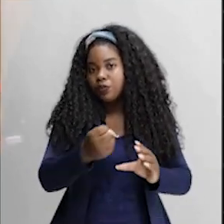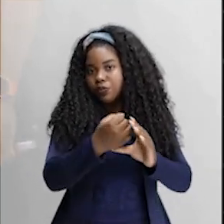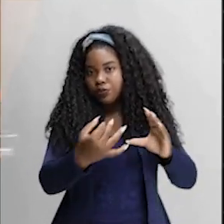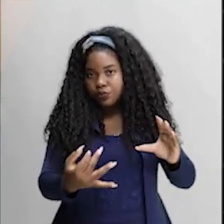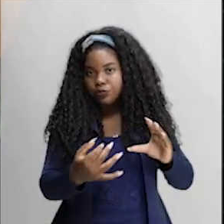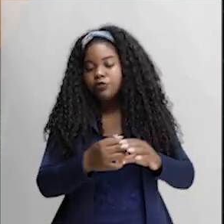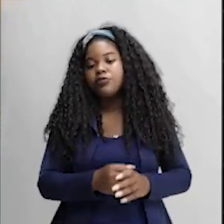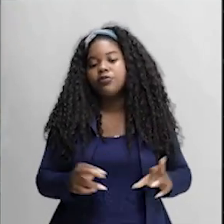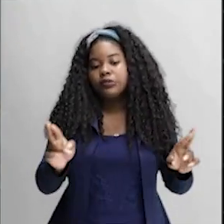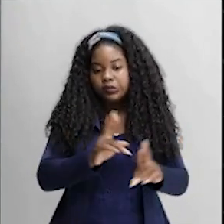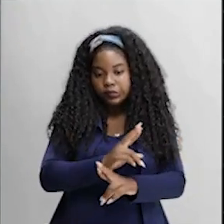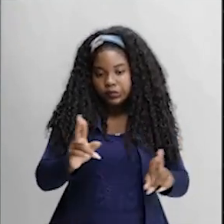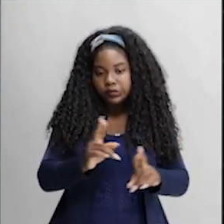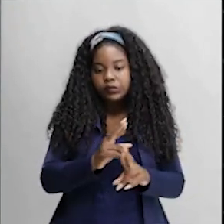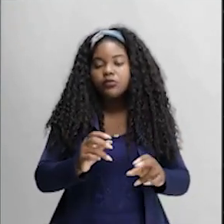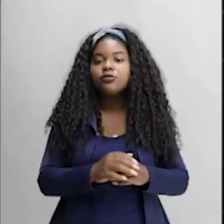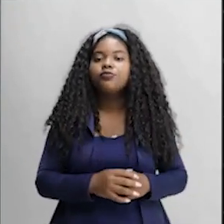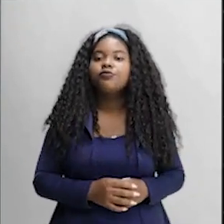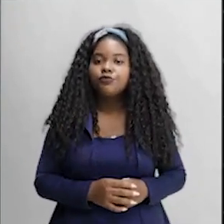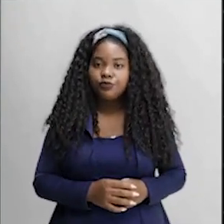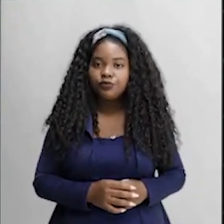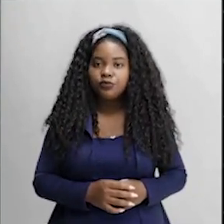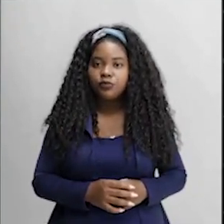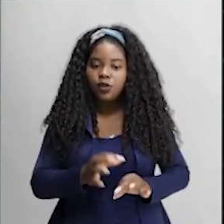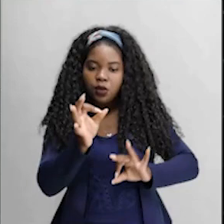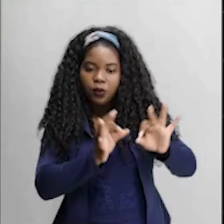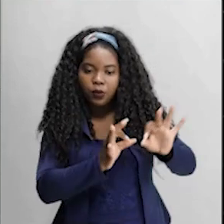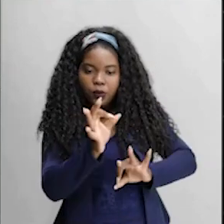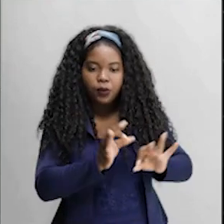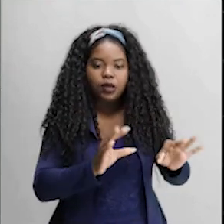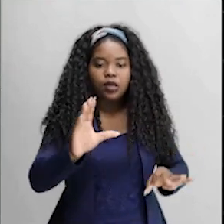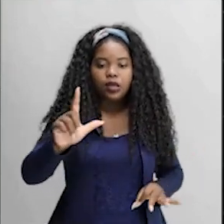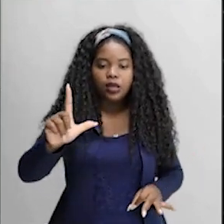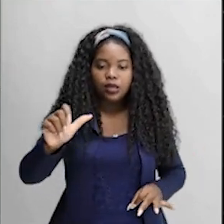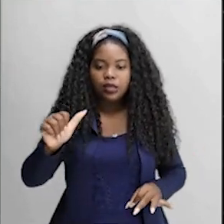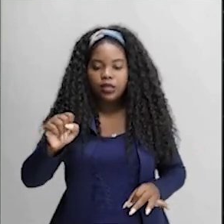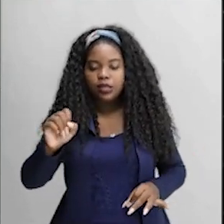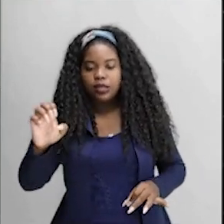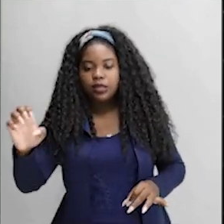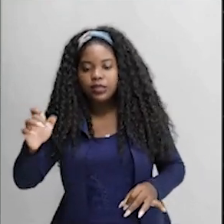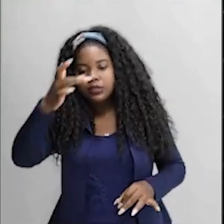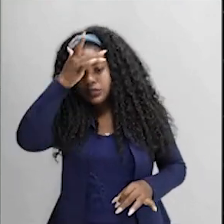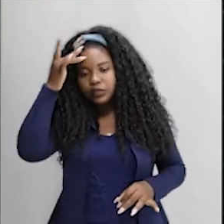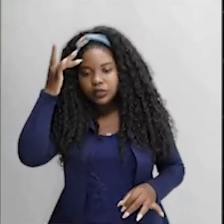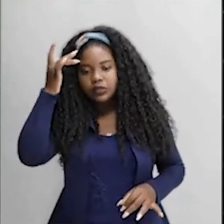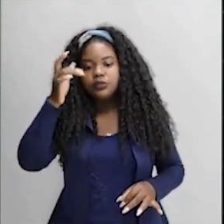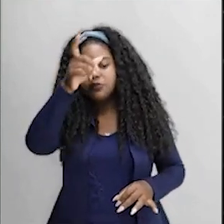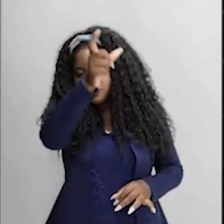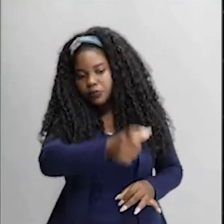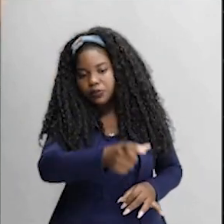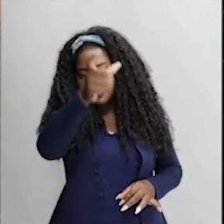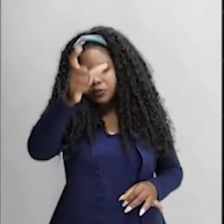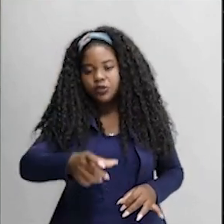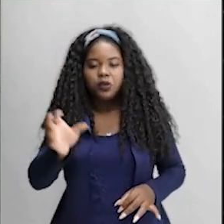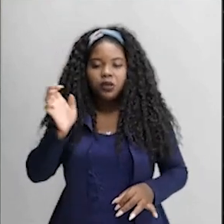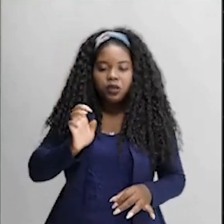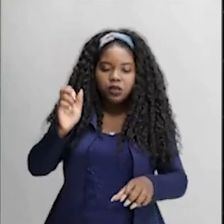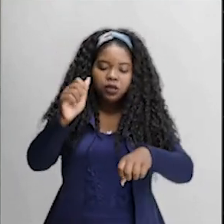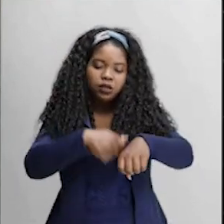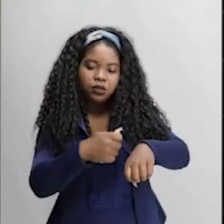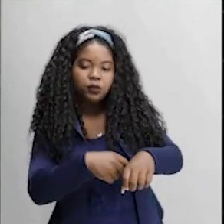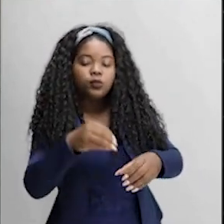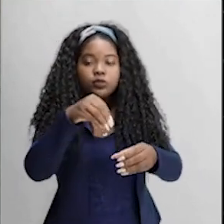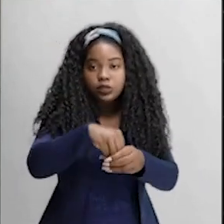estão associados à classe, à divisão de classe, ao estabelecimento das pessoas a partir de classes sociais dentro desse elemento